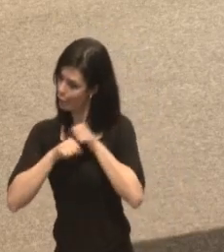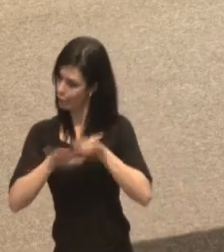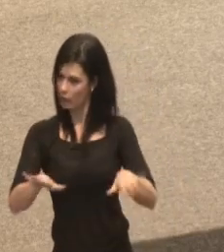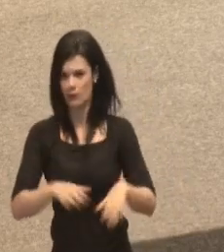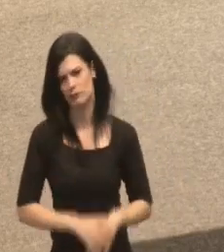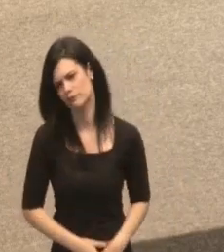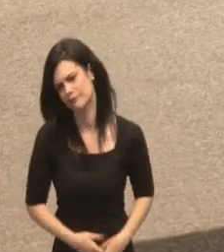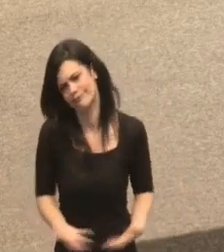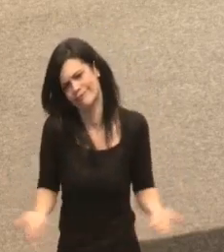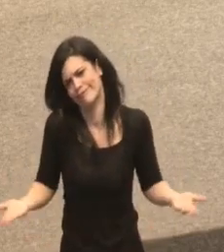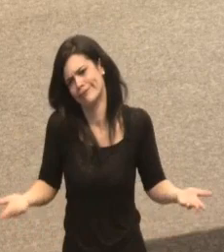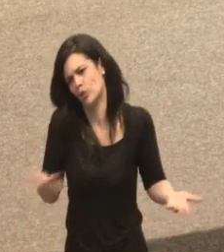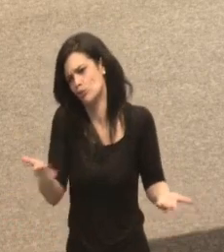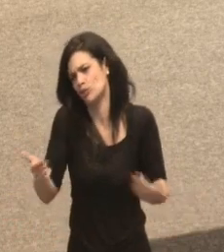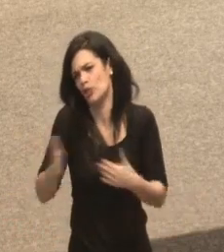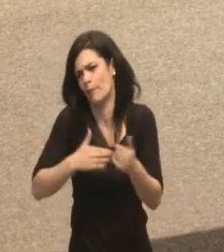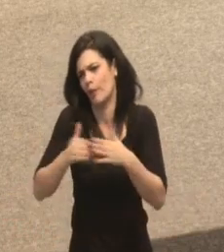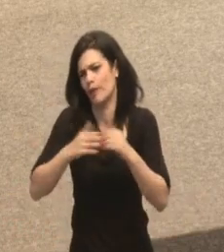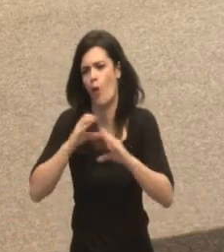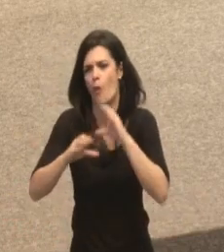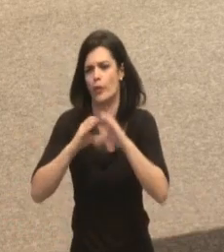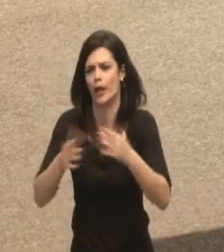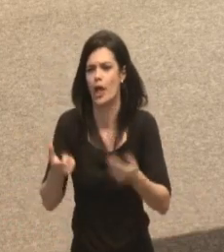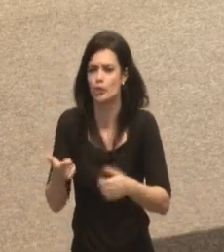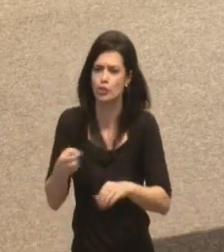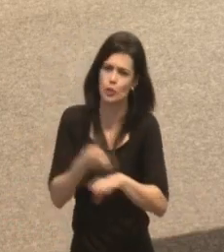da sua palavra ao longo da história, de